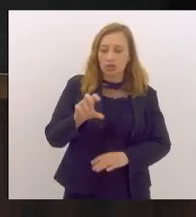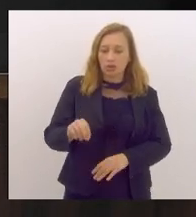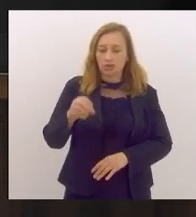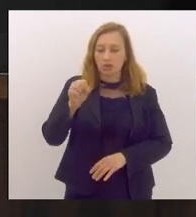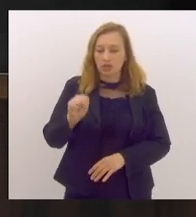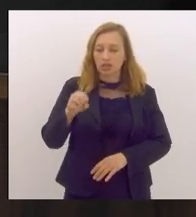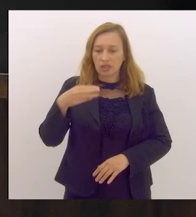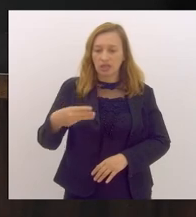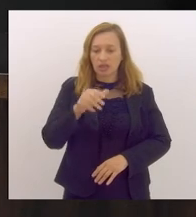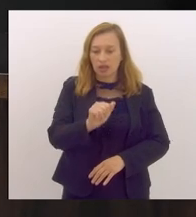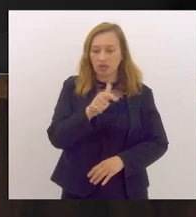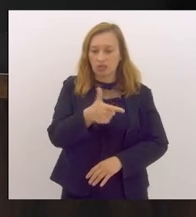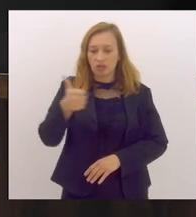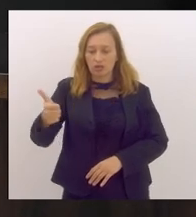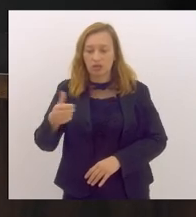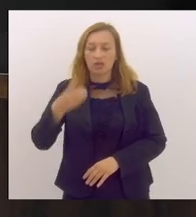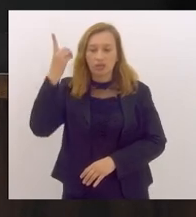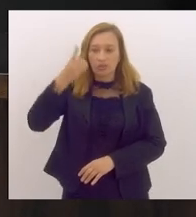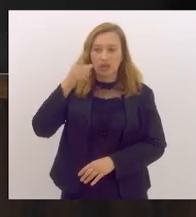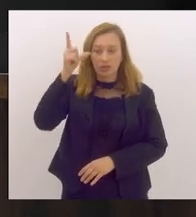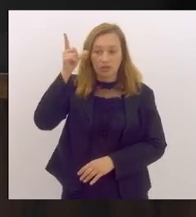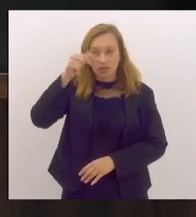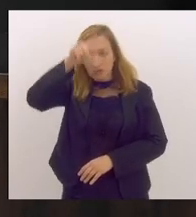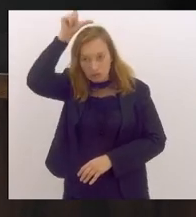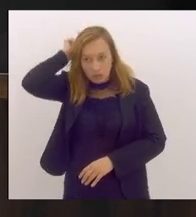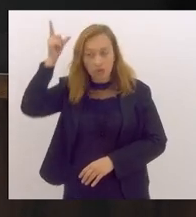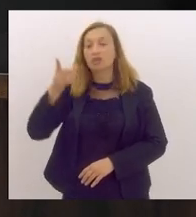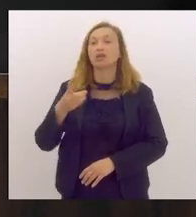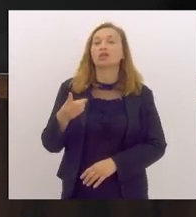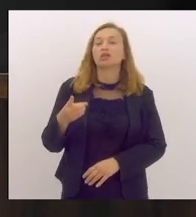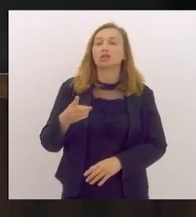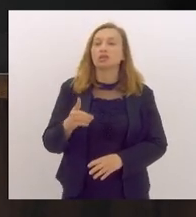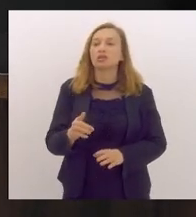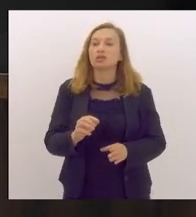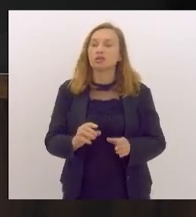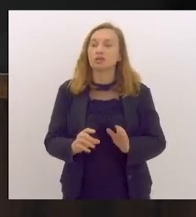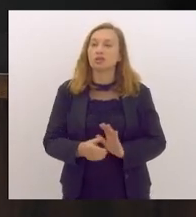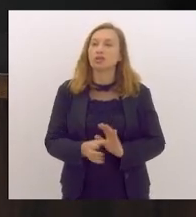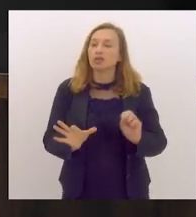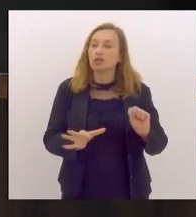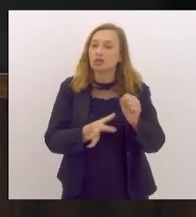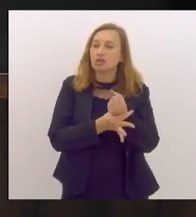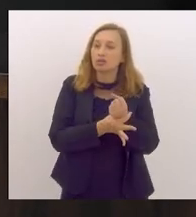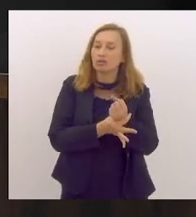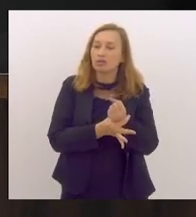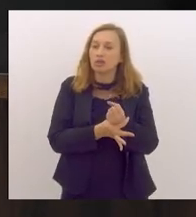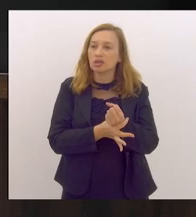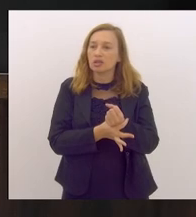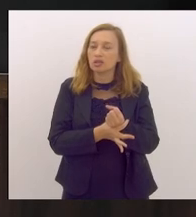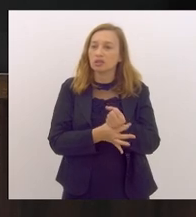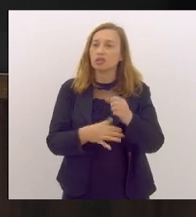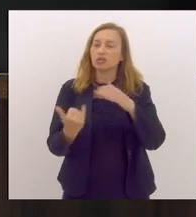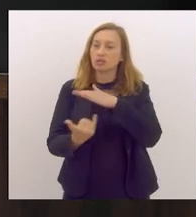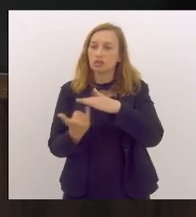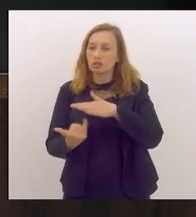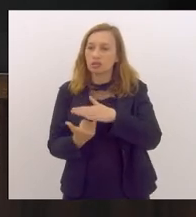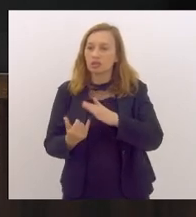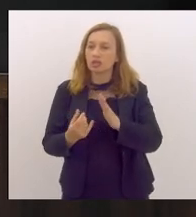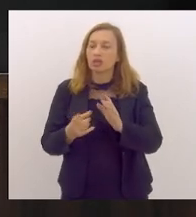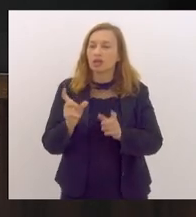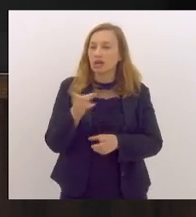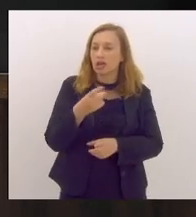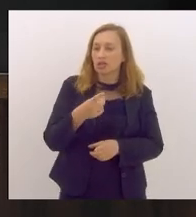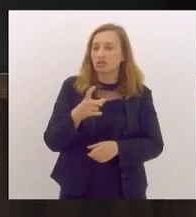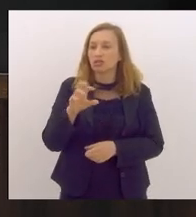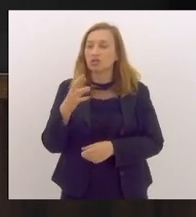5083-A de 21, de autoria dos deputados Lucinho e Luiz Paulo, que dispõe sobre as medidas de segurança a serem adotadas por instituições financeiras que emitem cartões de crédito